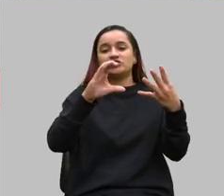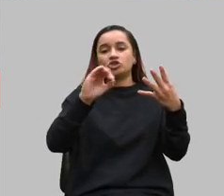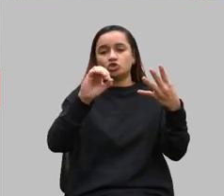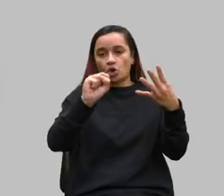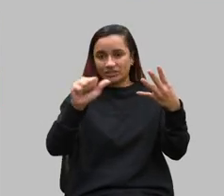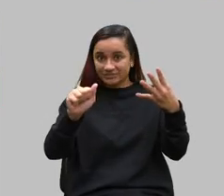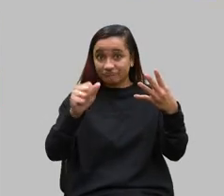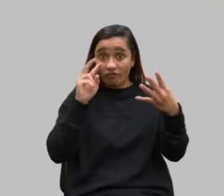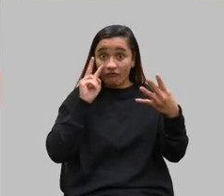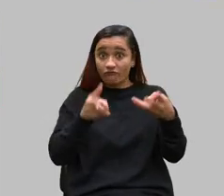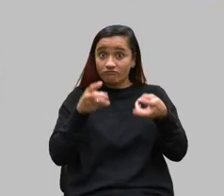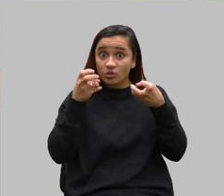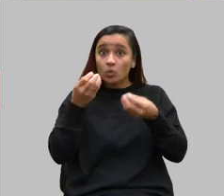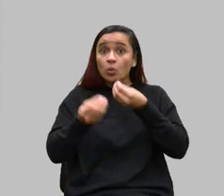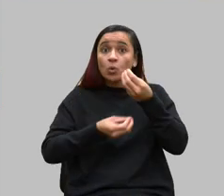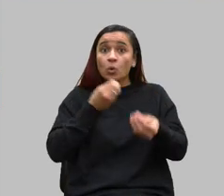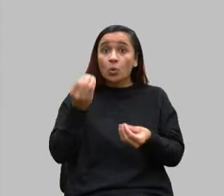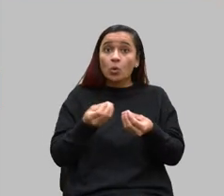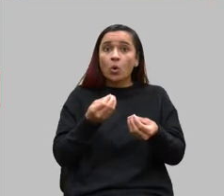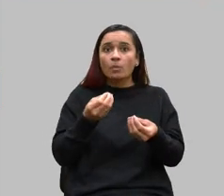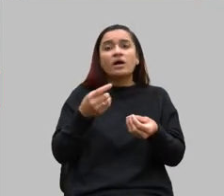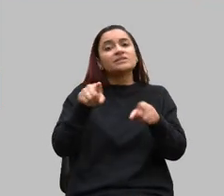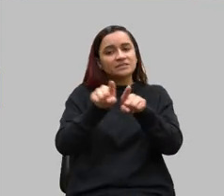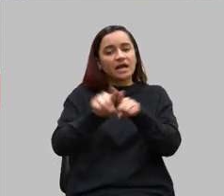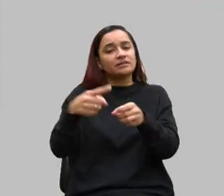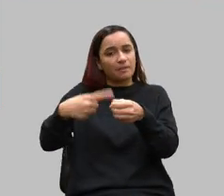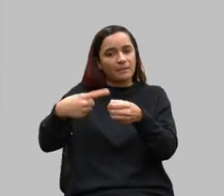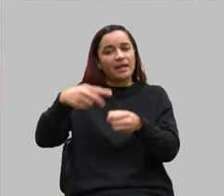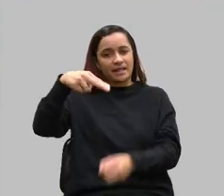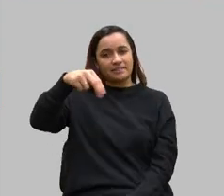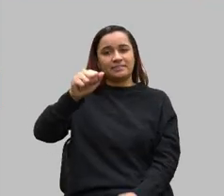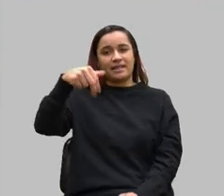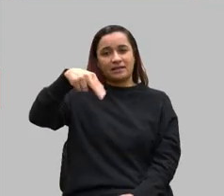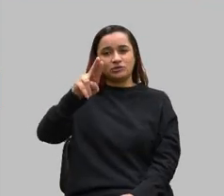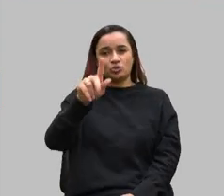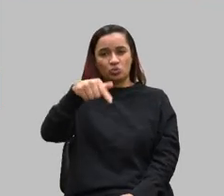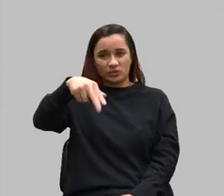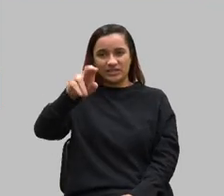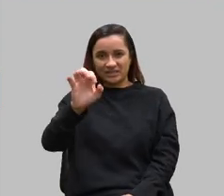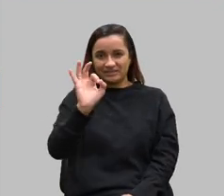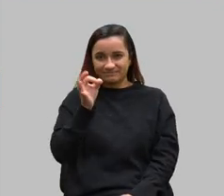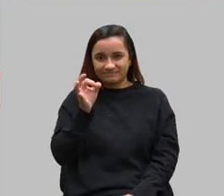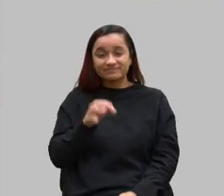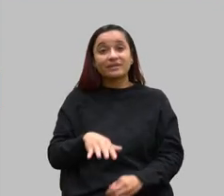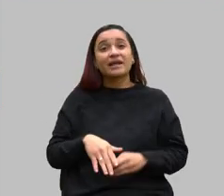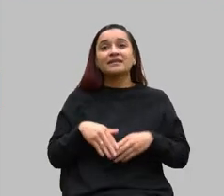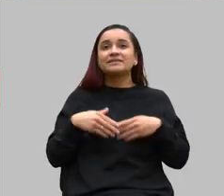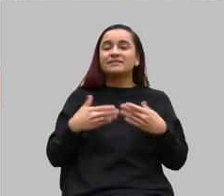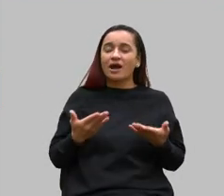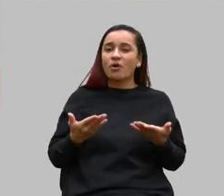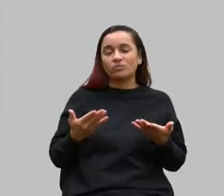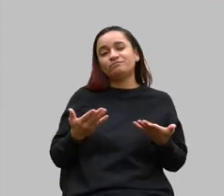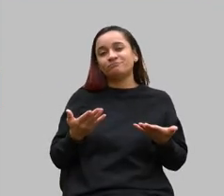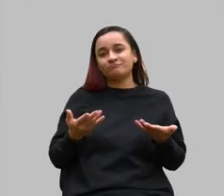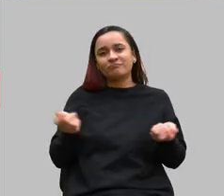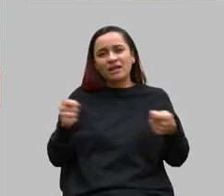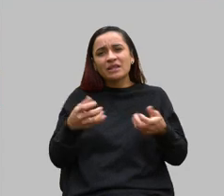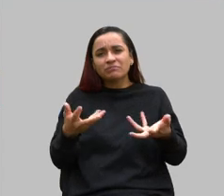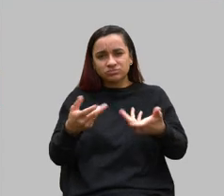de nanu já olhou para mim pode ser na nuque também né é isso gente que eu queria